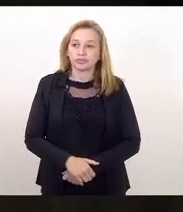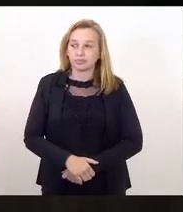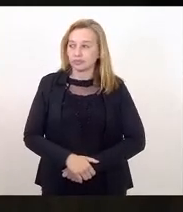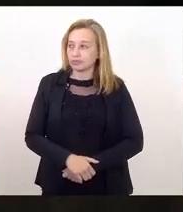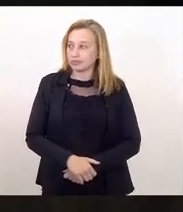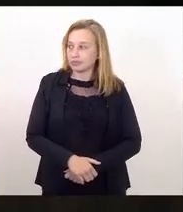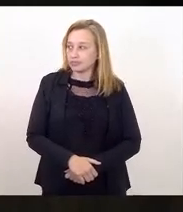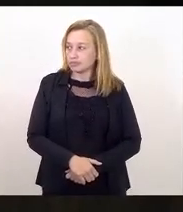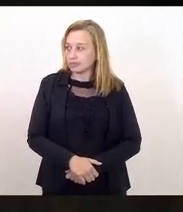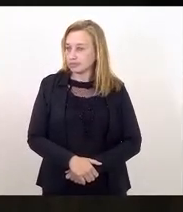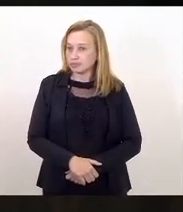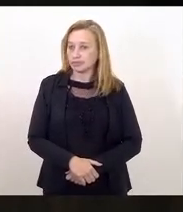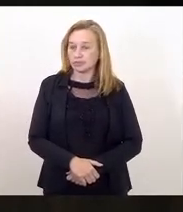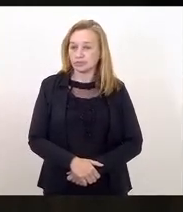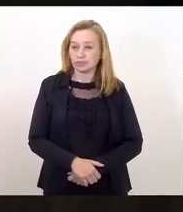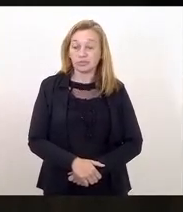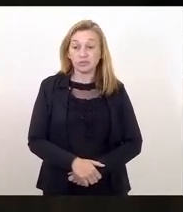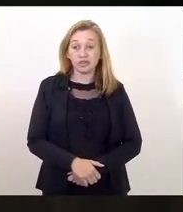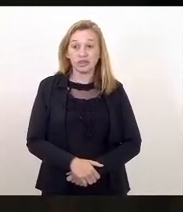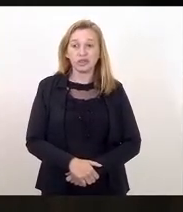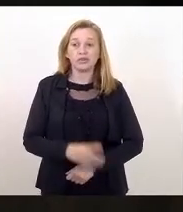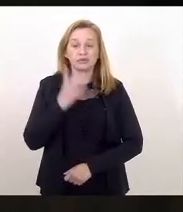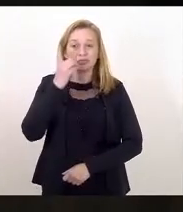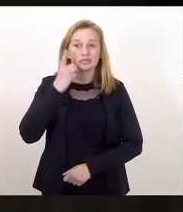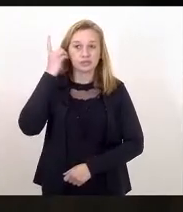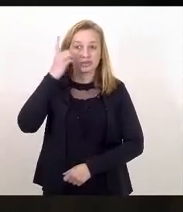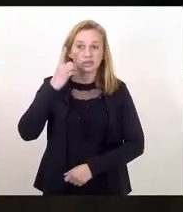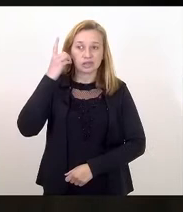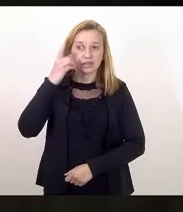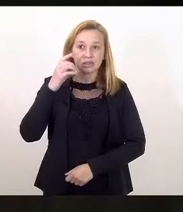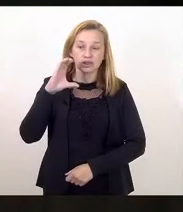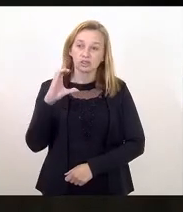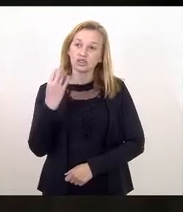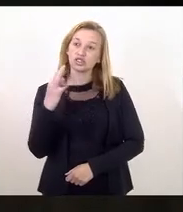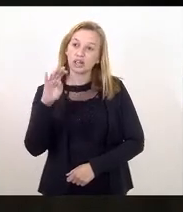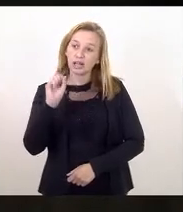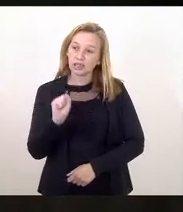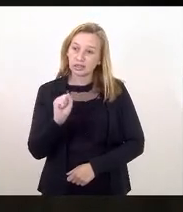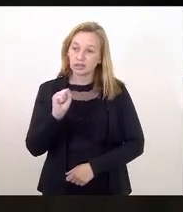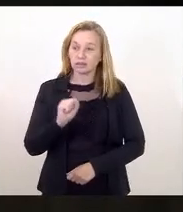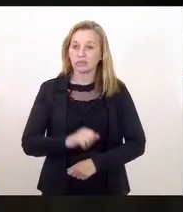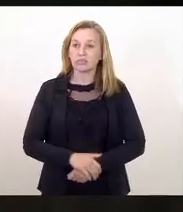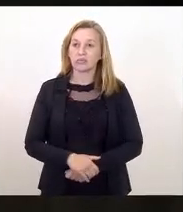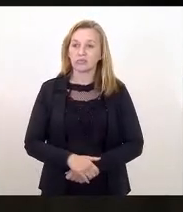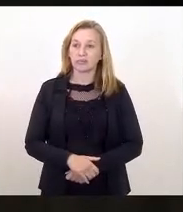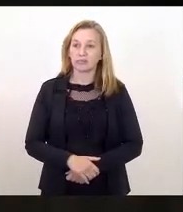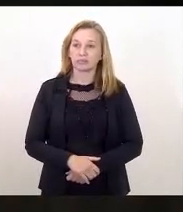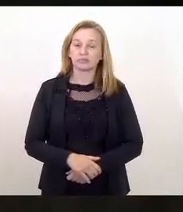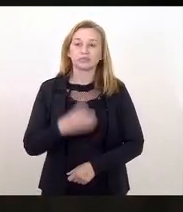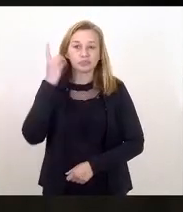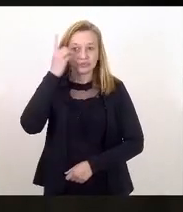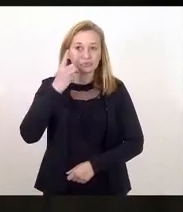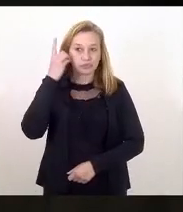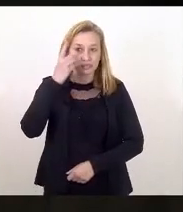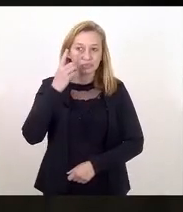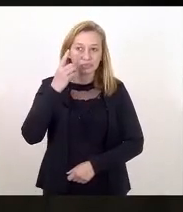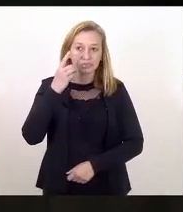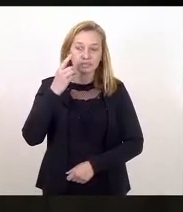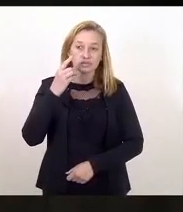Jordão. Deputado Charles Batista. Deputado Chico Machado.